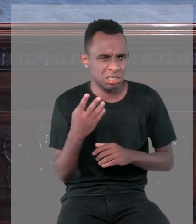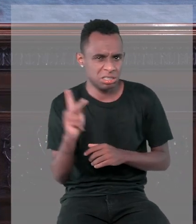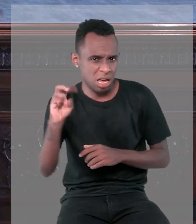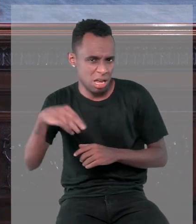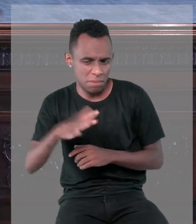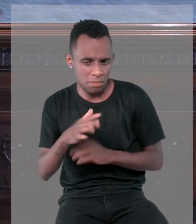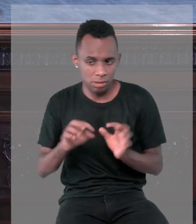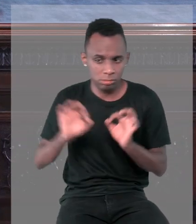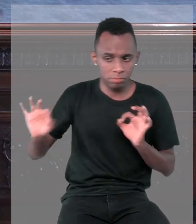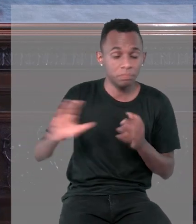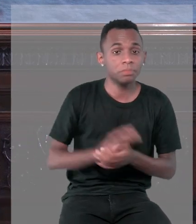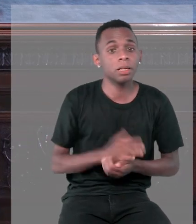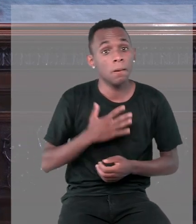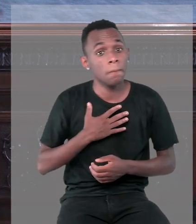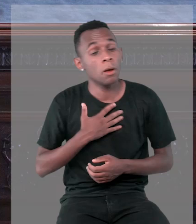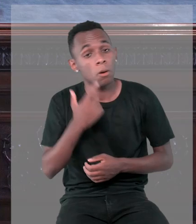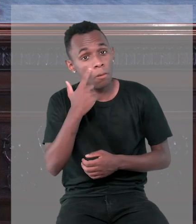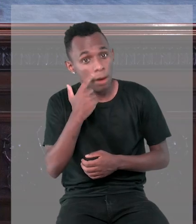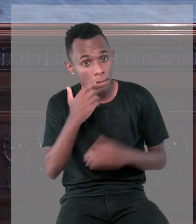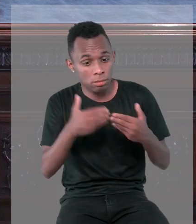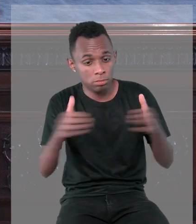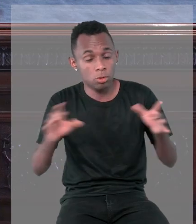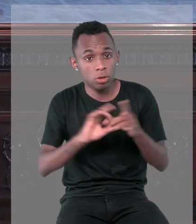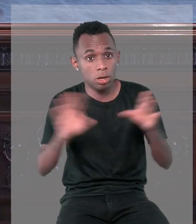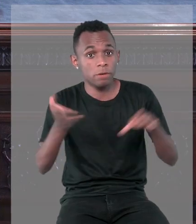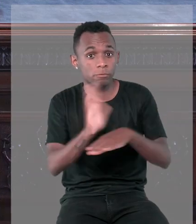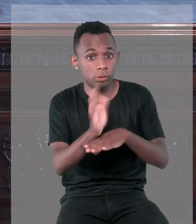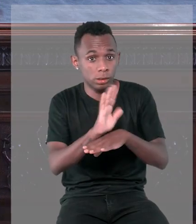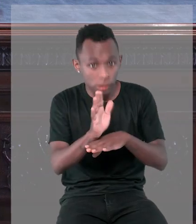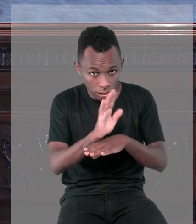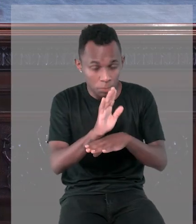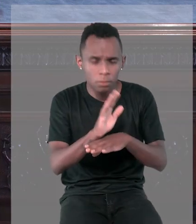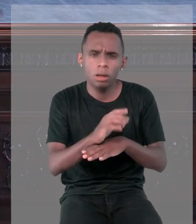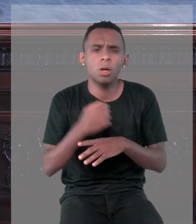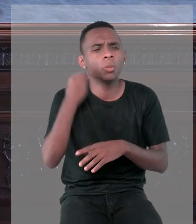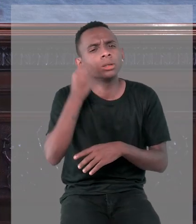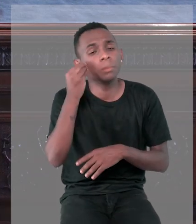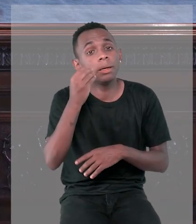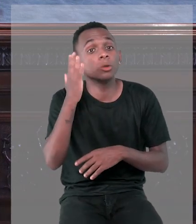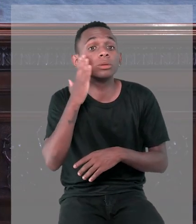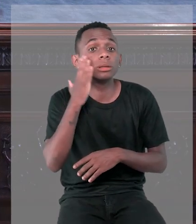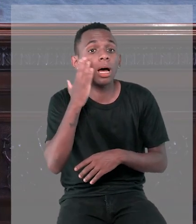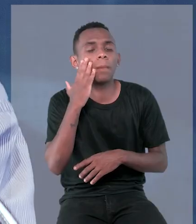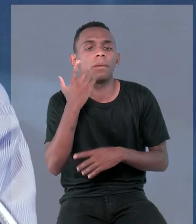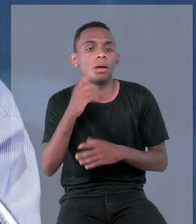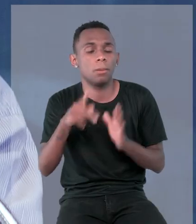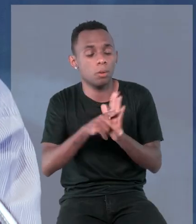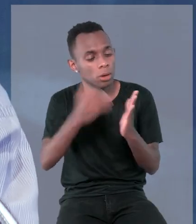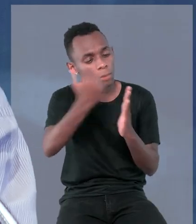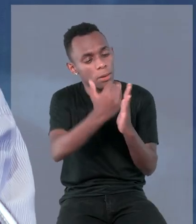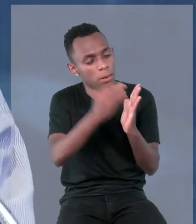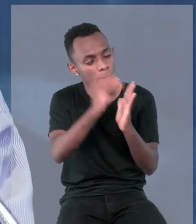né? E meu pai inaugurou o cinema, e um episódio que eu só fiquei sabendo através do diário do meu